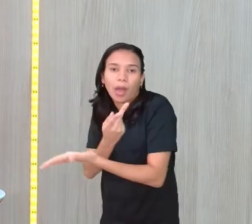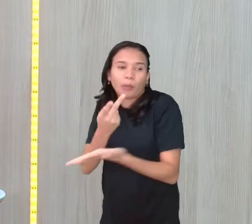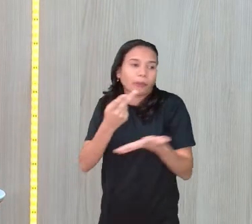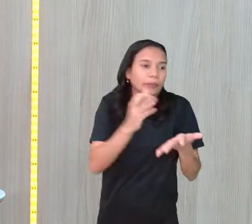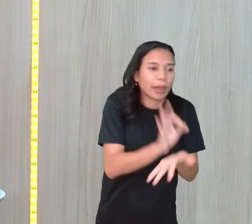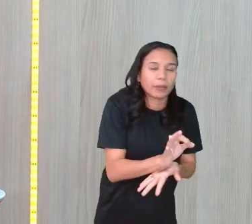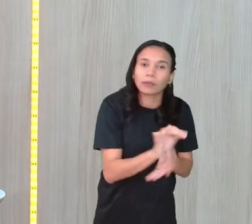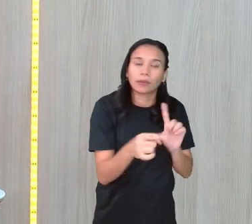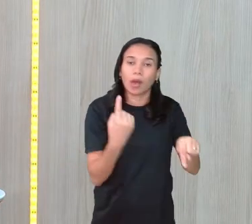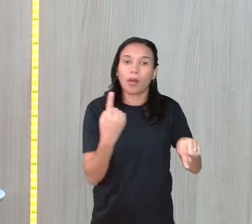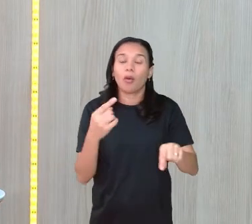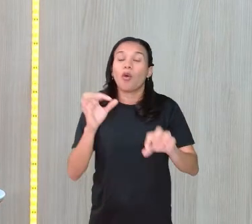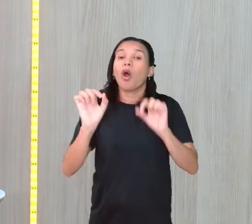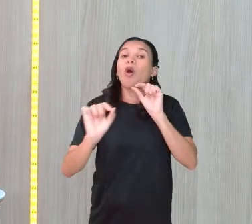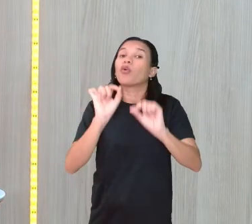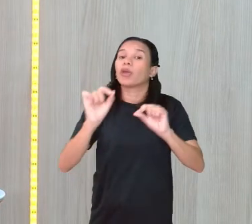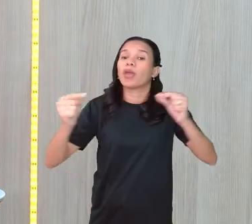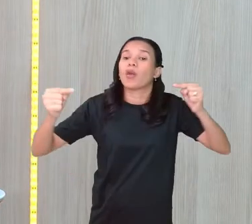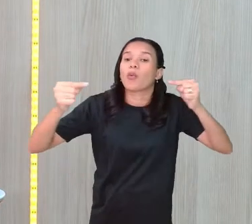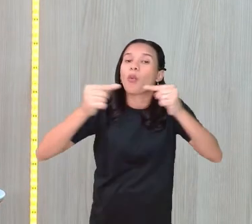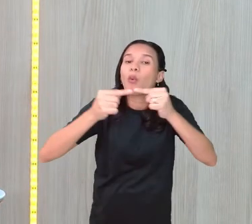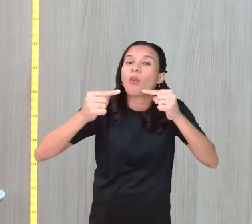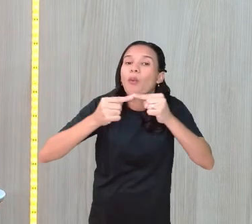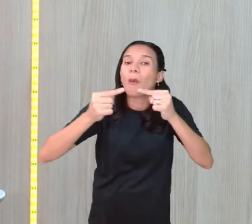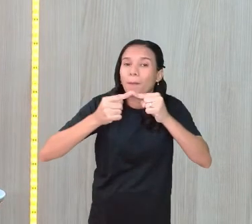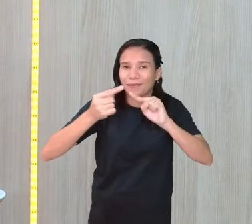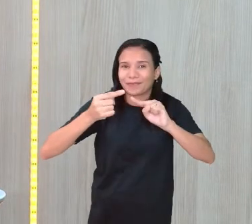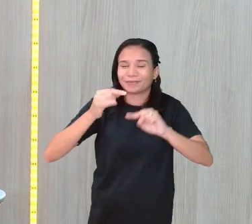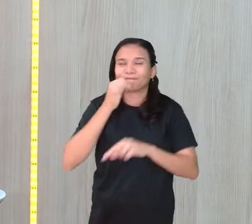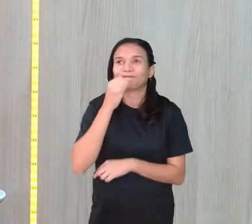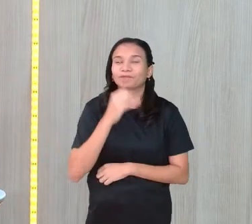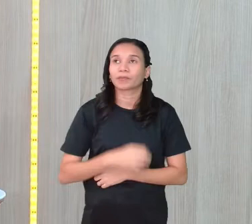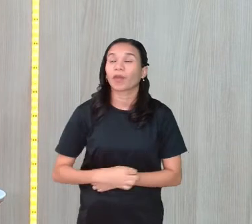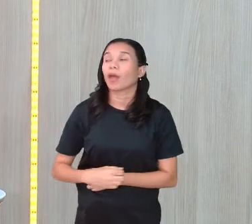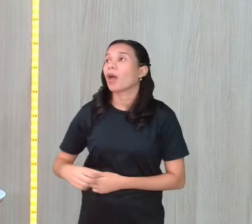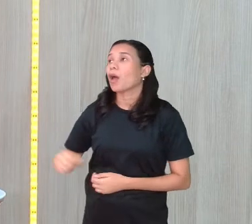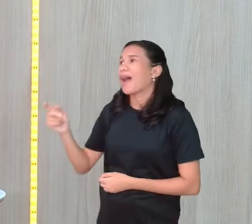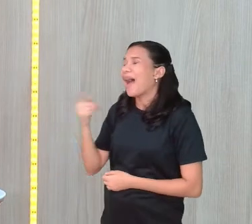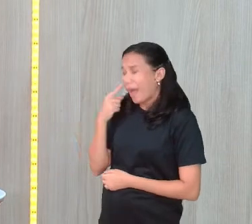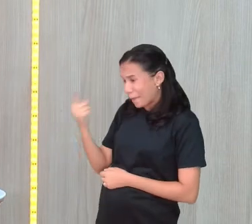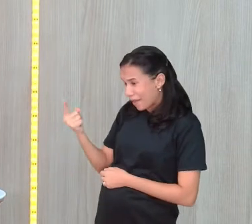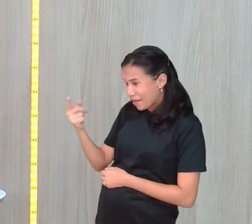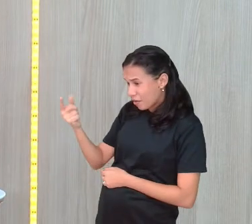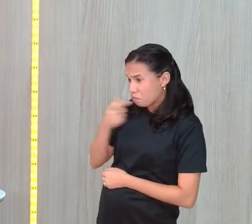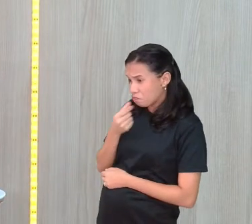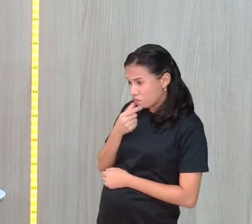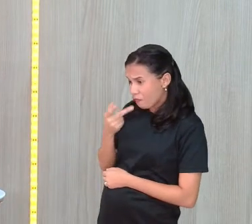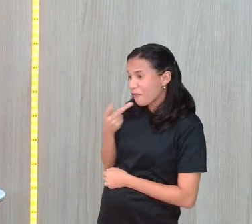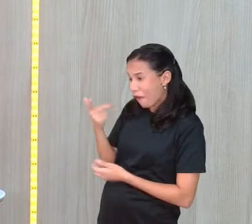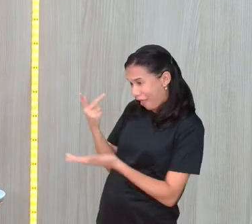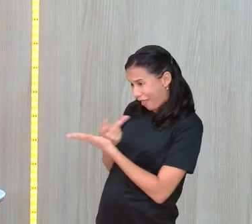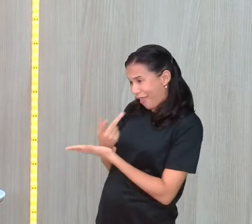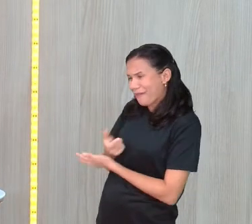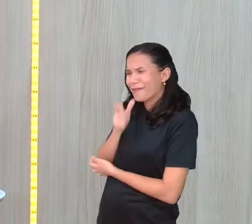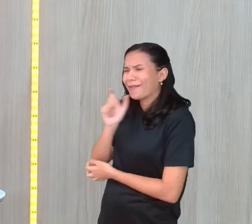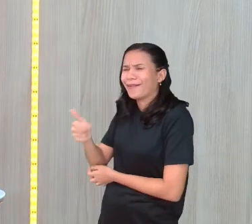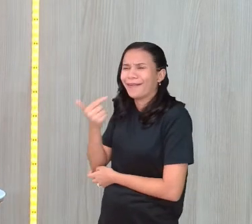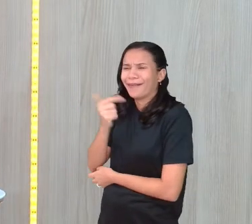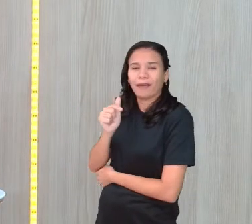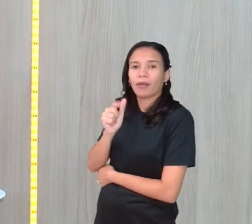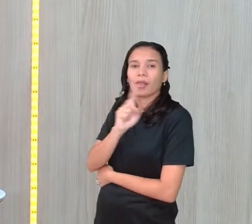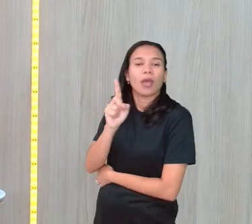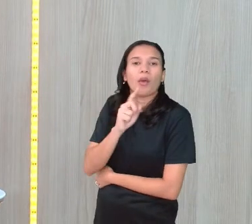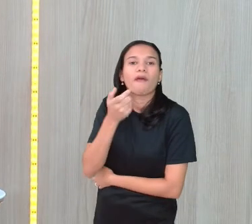o adequado. Porque às vezes alguns dos nossos alunos dizem assim, não, mas fulano falou errado. Então não é a questão de falar errado, né,